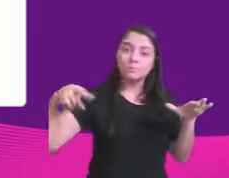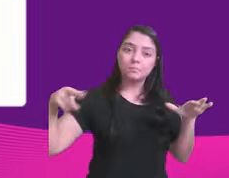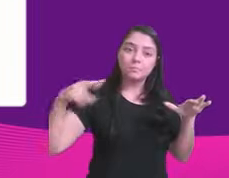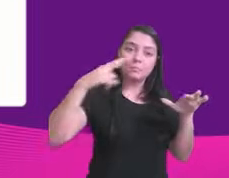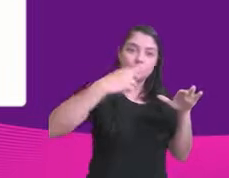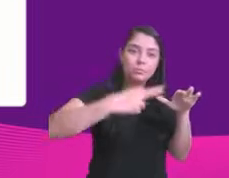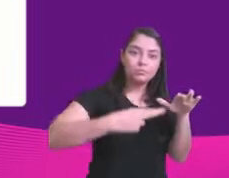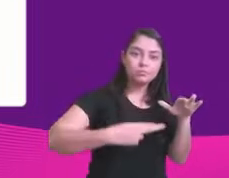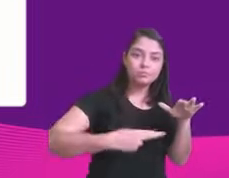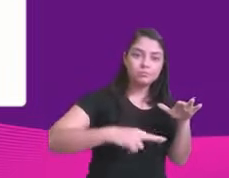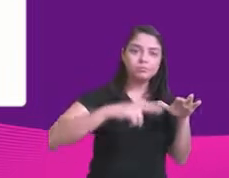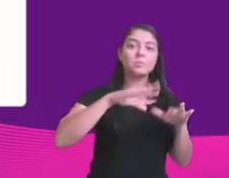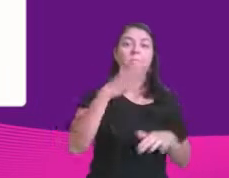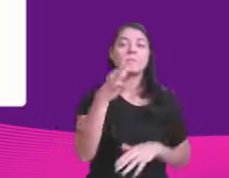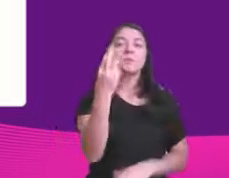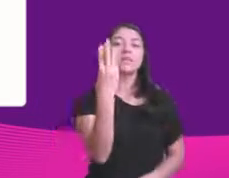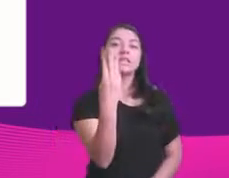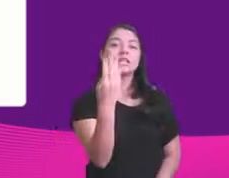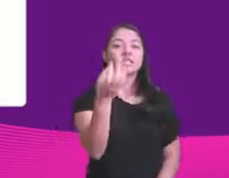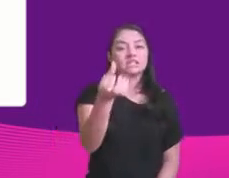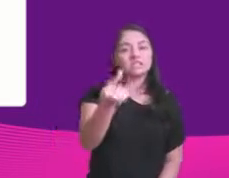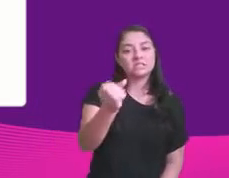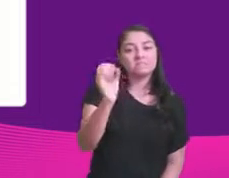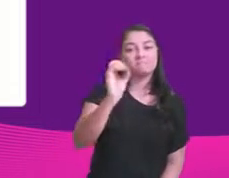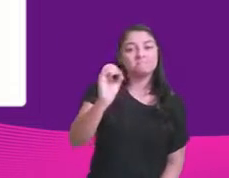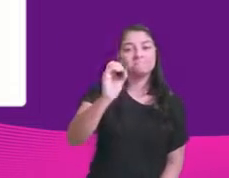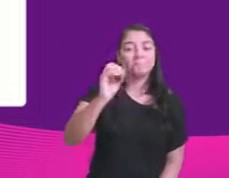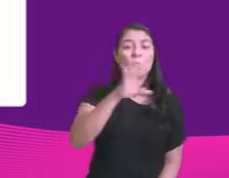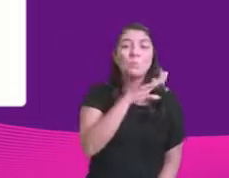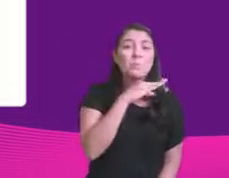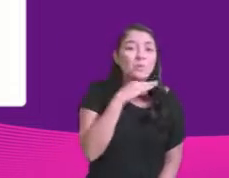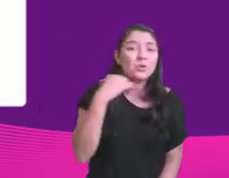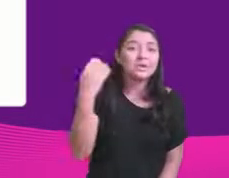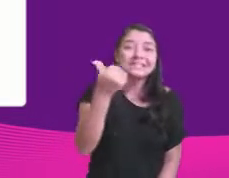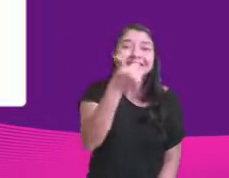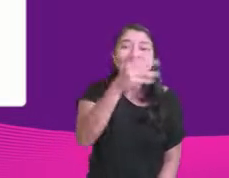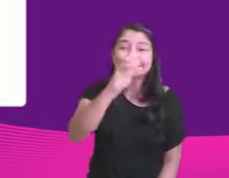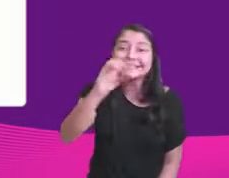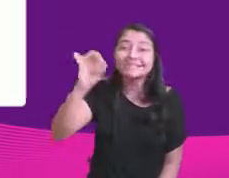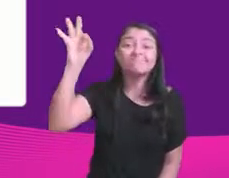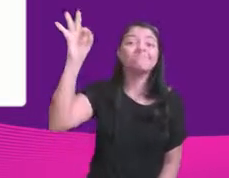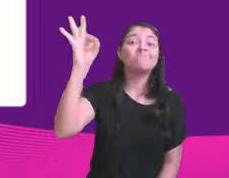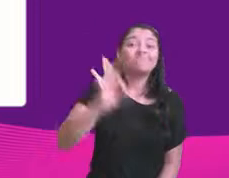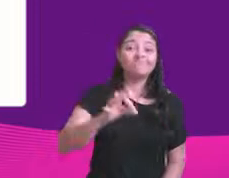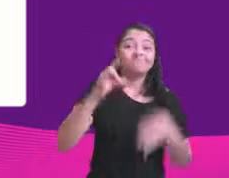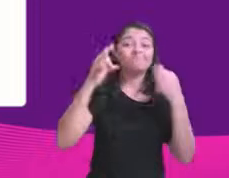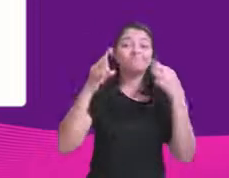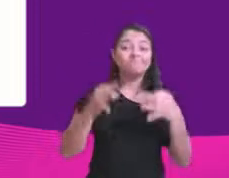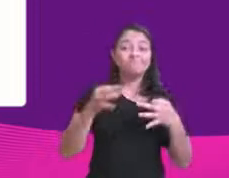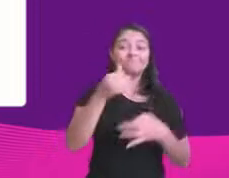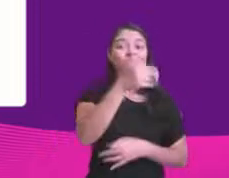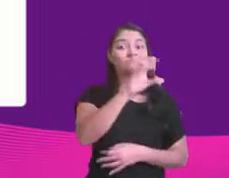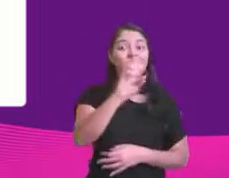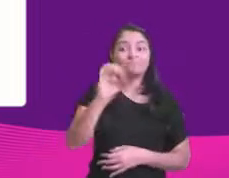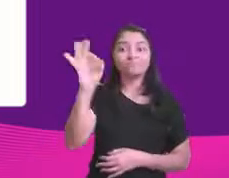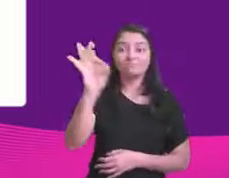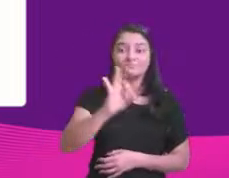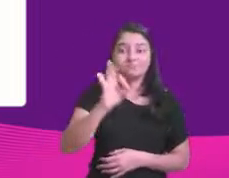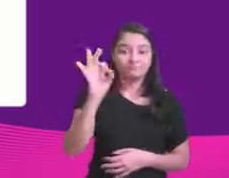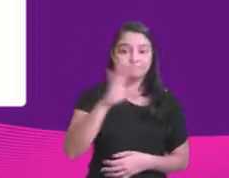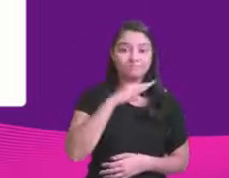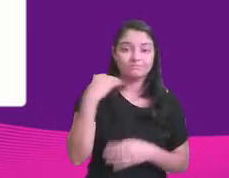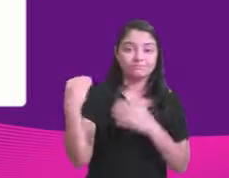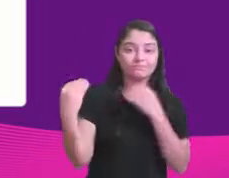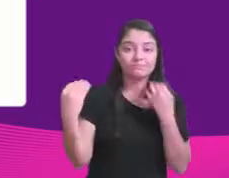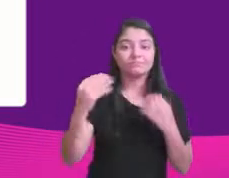de 36, 100% de mortalidade. Todos os ratos que fizeram anastomose e foram embebidas em temperatura de 46,